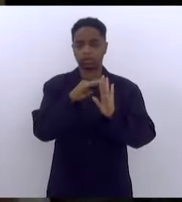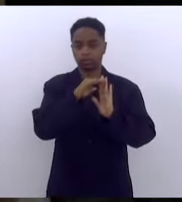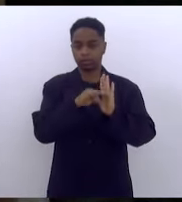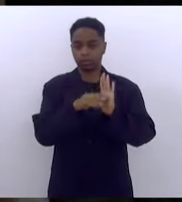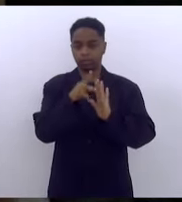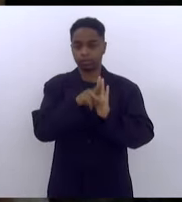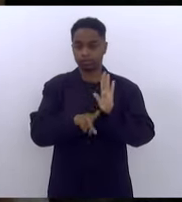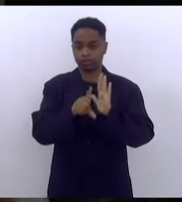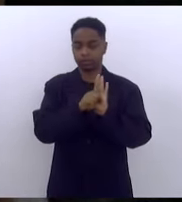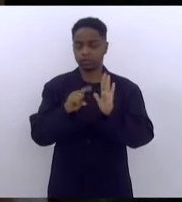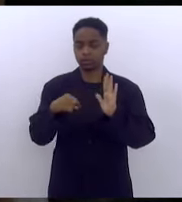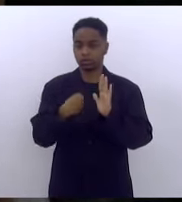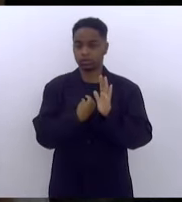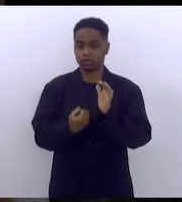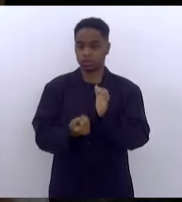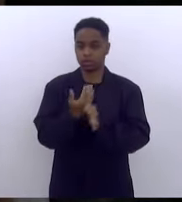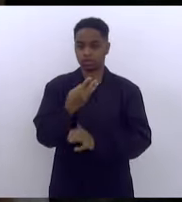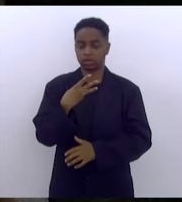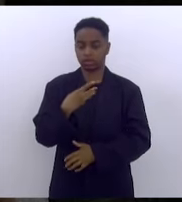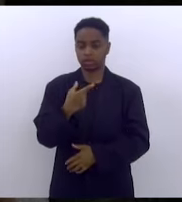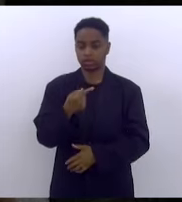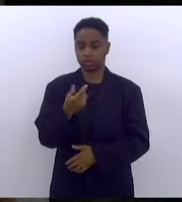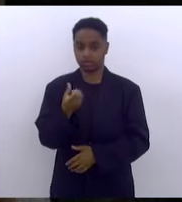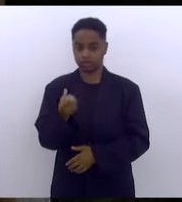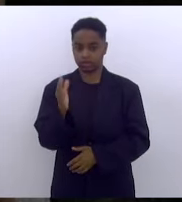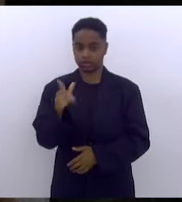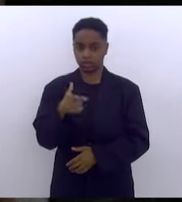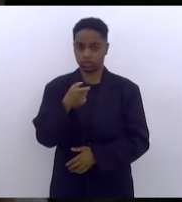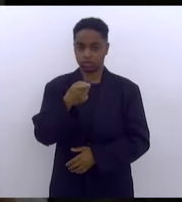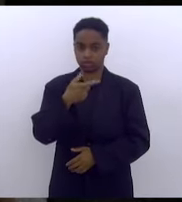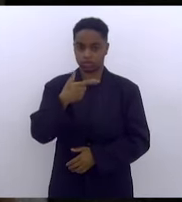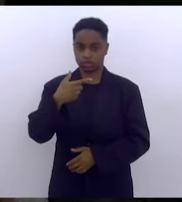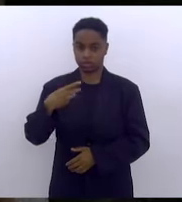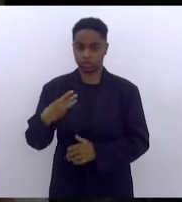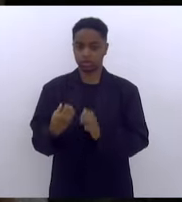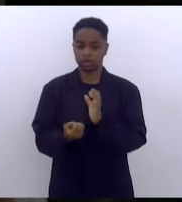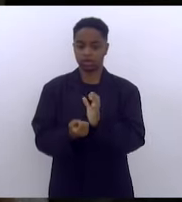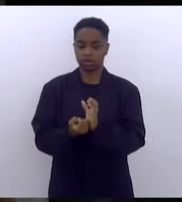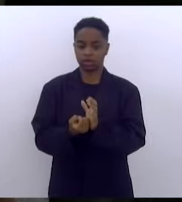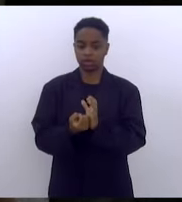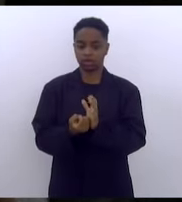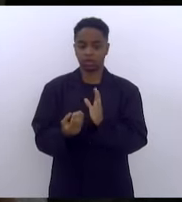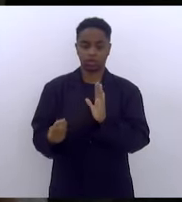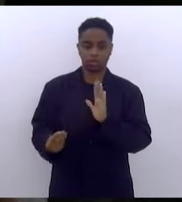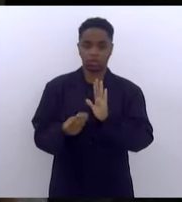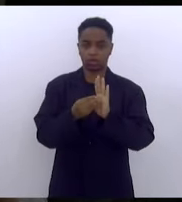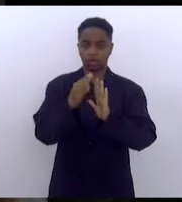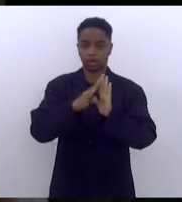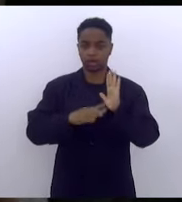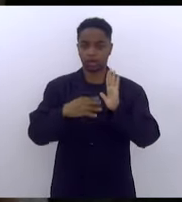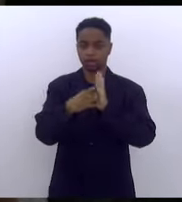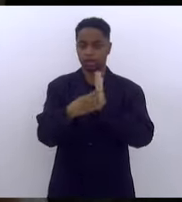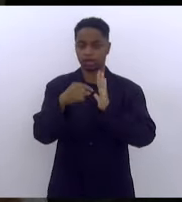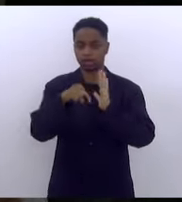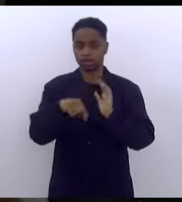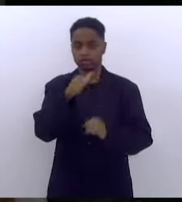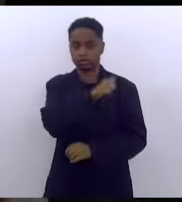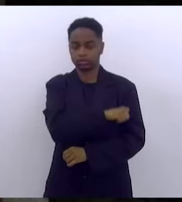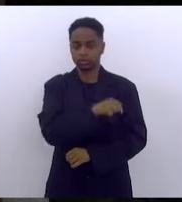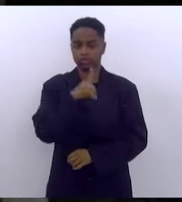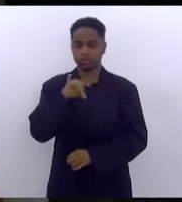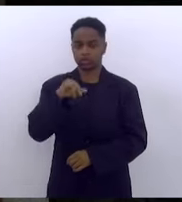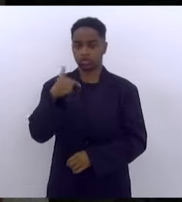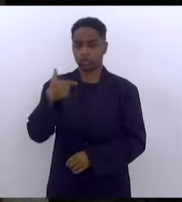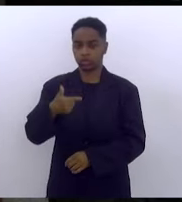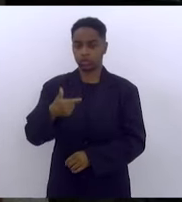de lei de nossa autoria, número 376 de 2023, que inclui no calendário oficial do Estado do Rio de Janeiro, o dia 2 de maio,